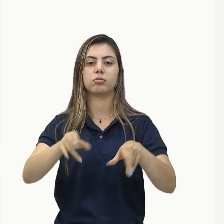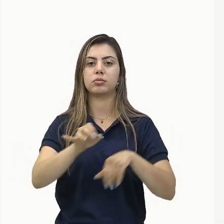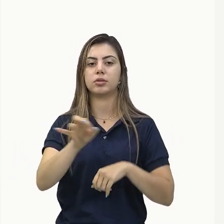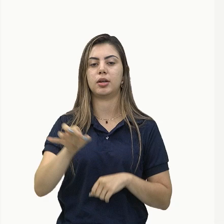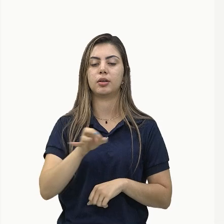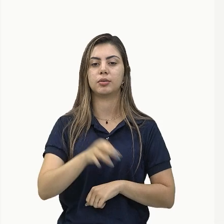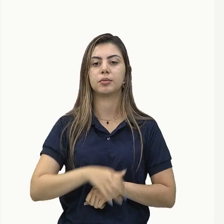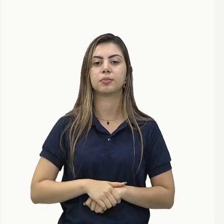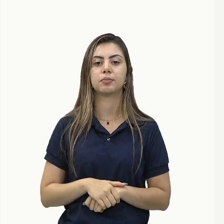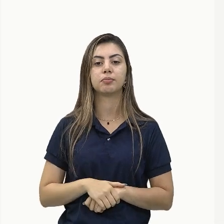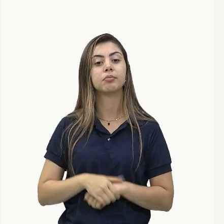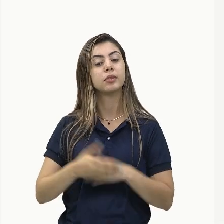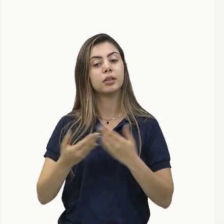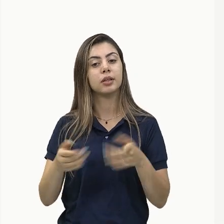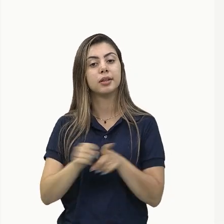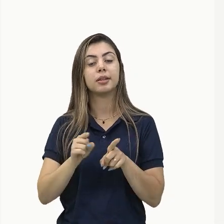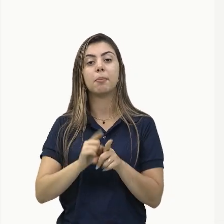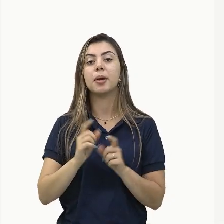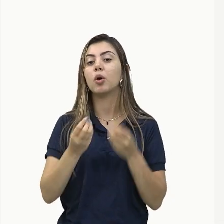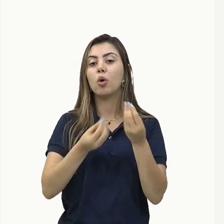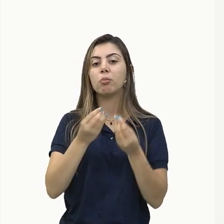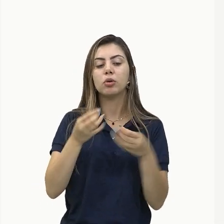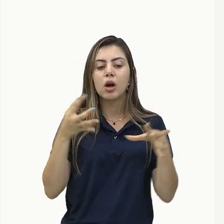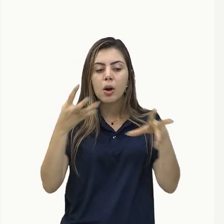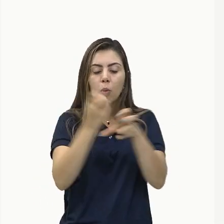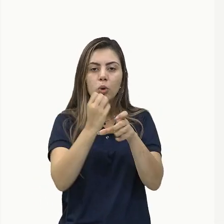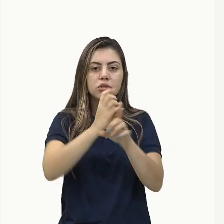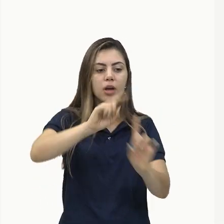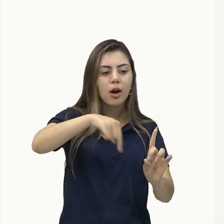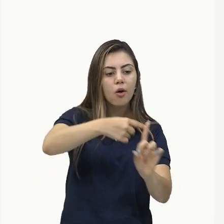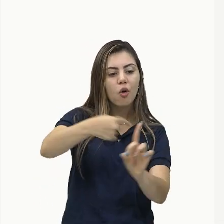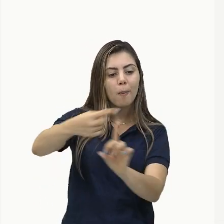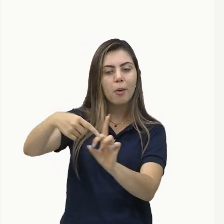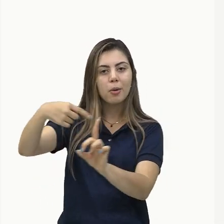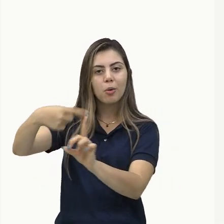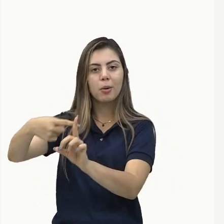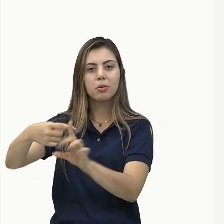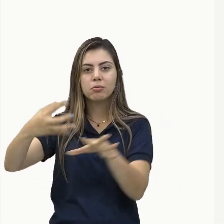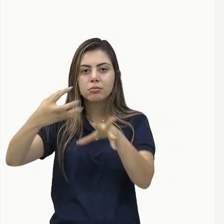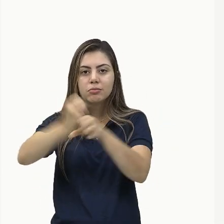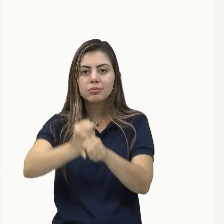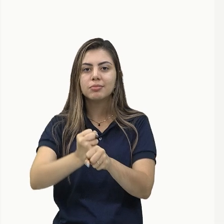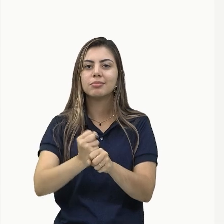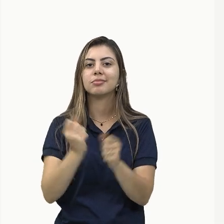também é a soma das potências de cada um dos